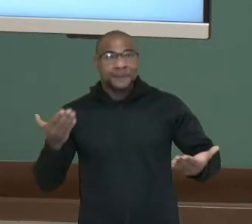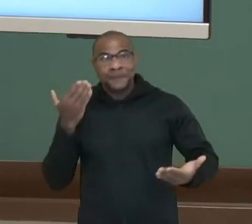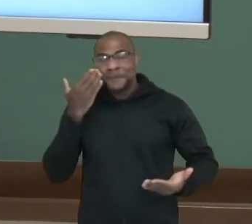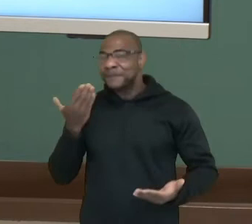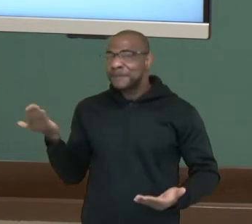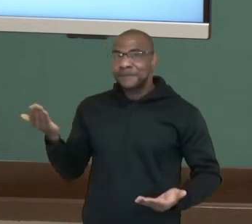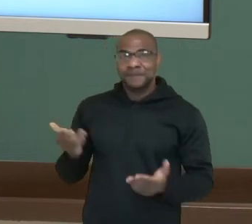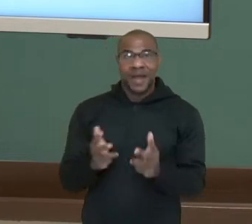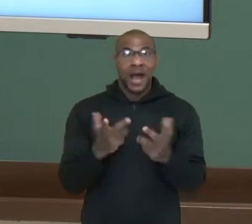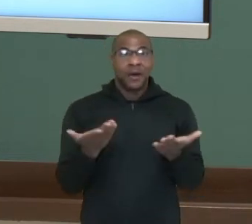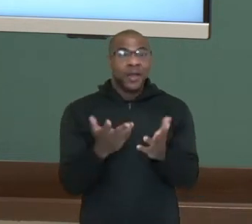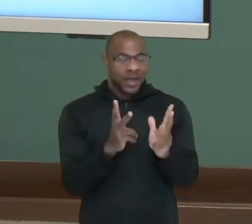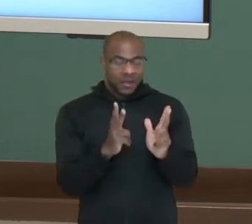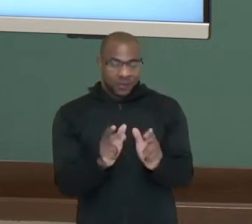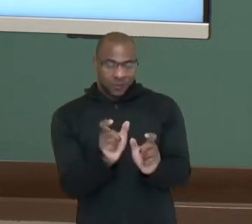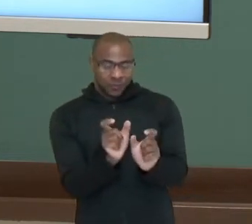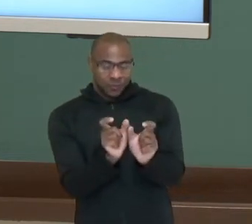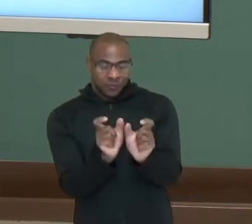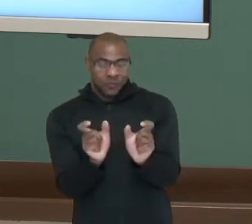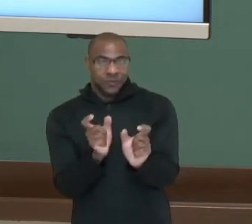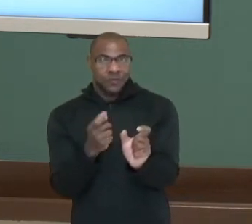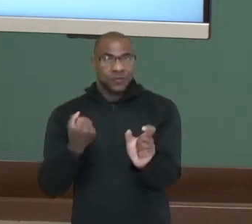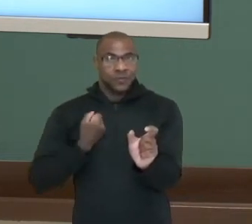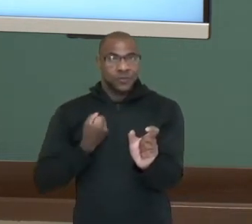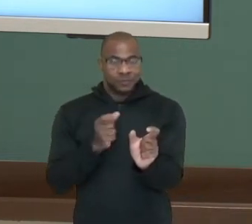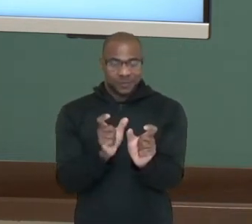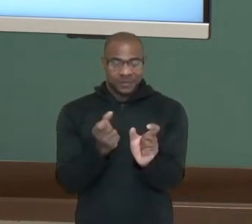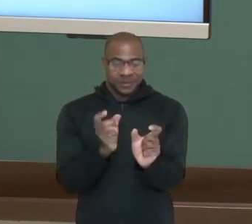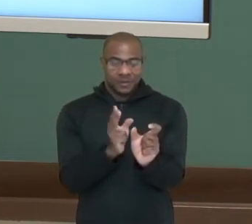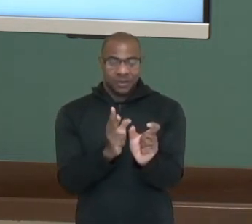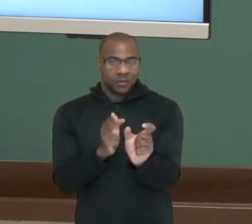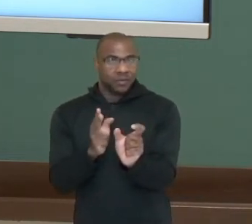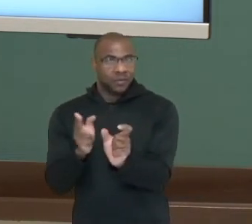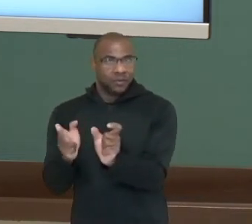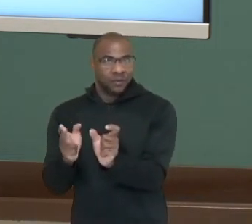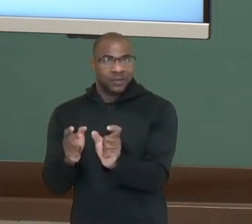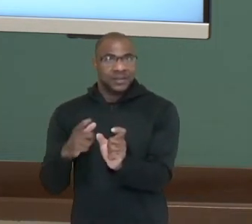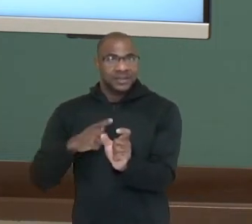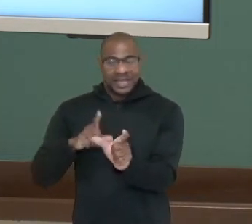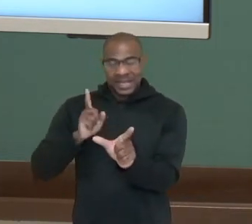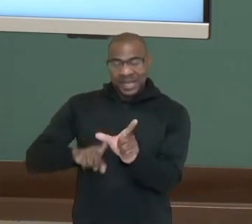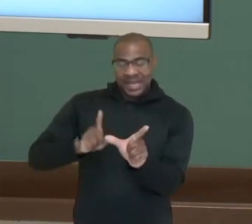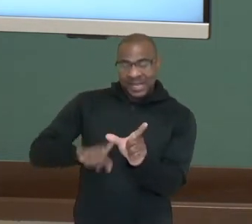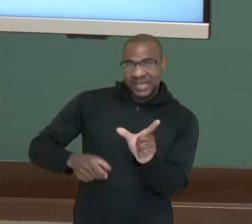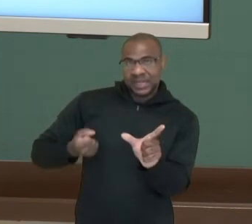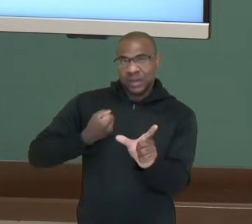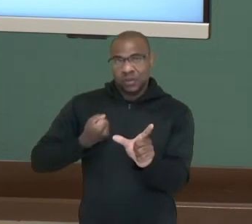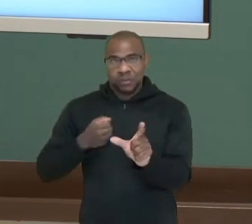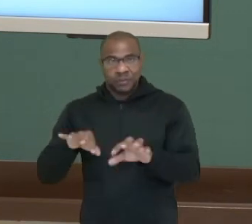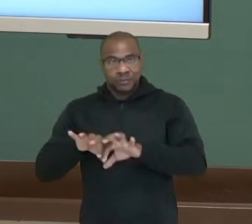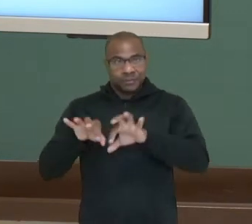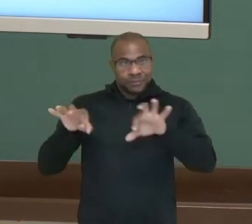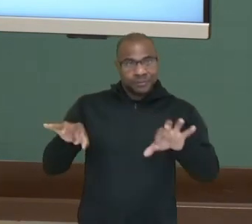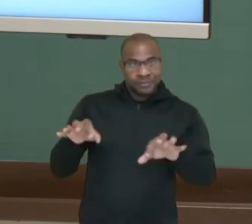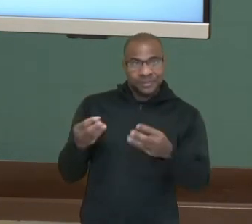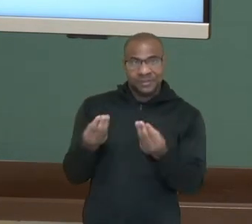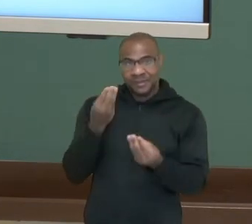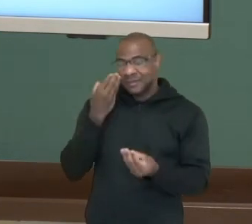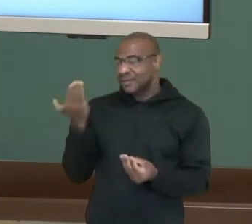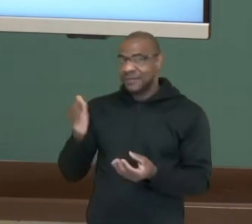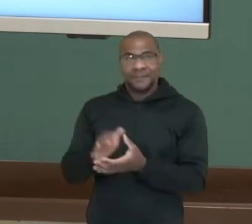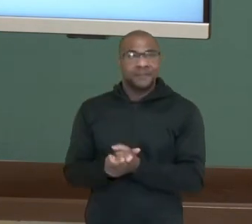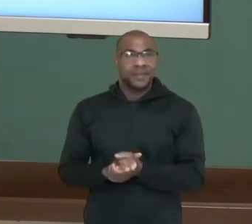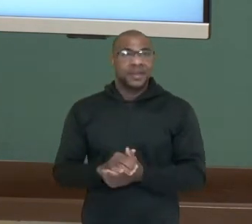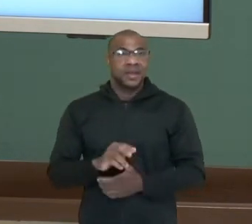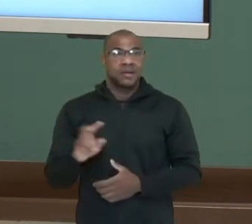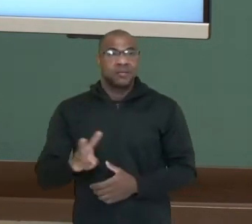termos semelhantes. Termo que tem letra com termo que tem letra. Termo que é só número com termo que é só número. O valor